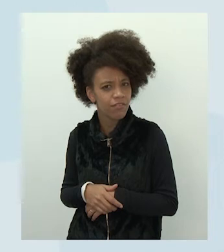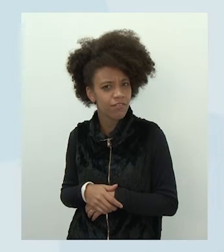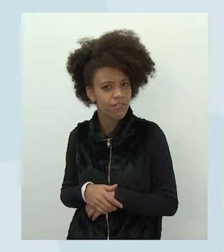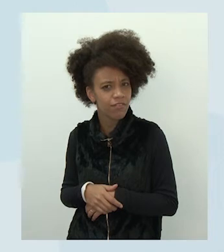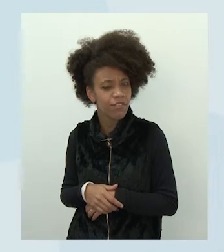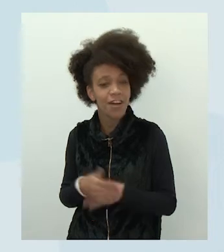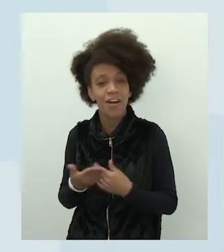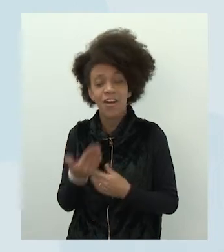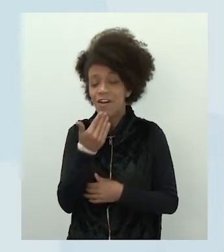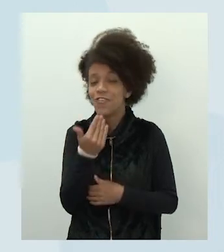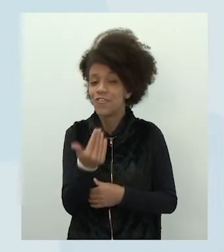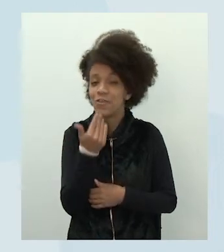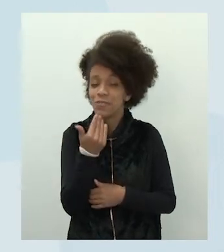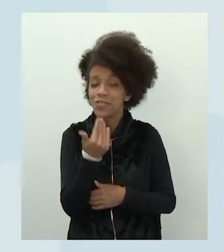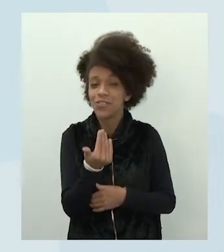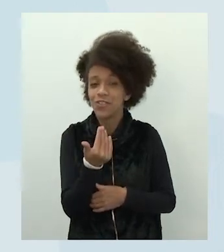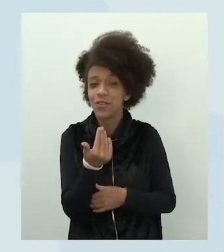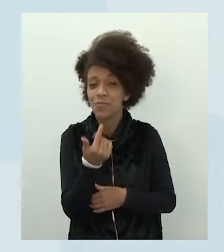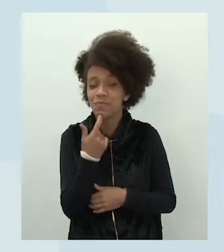Eu vou pedir, eu queria muito que